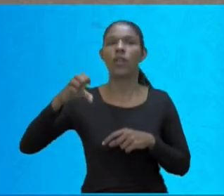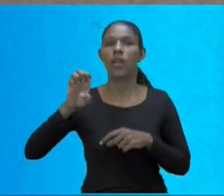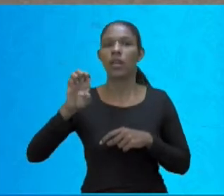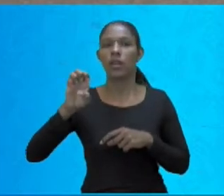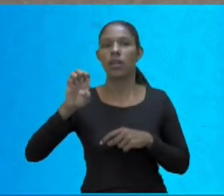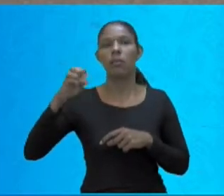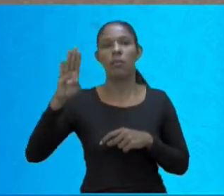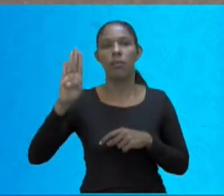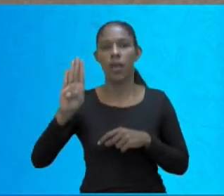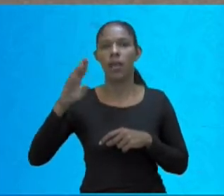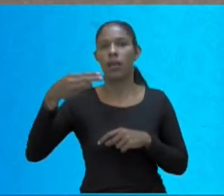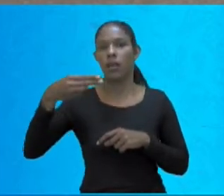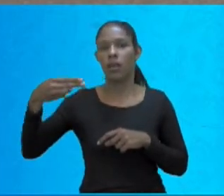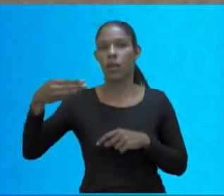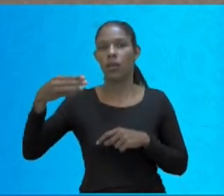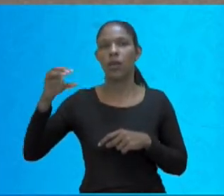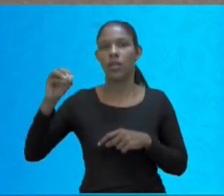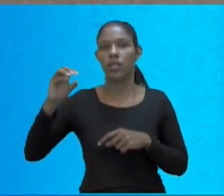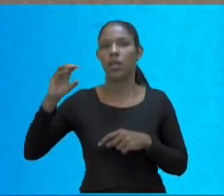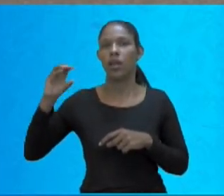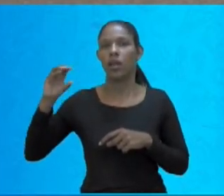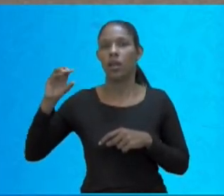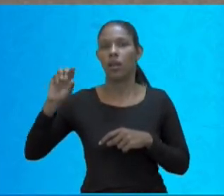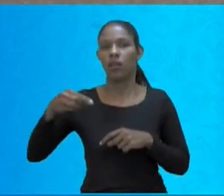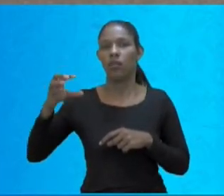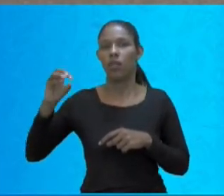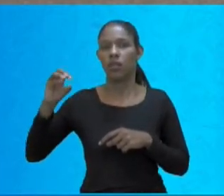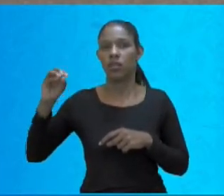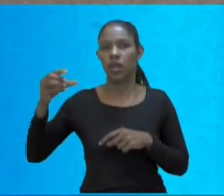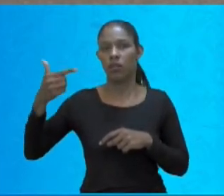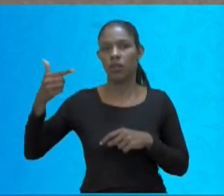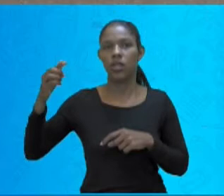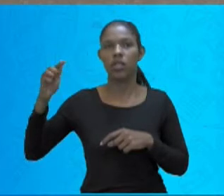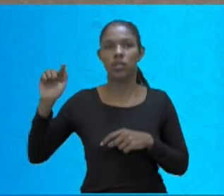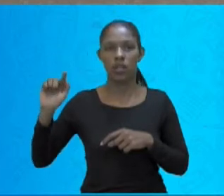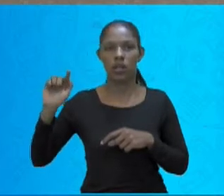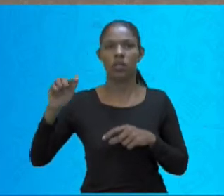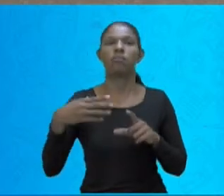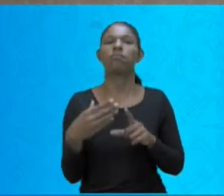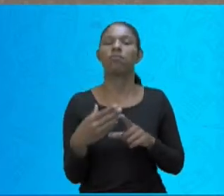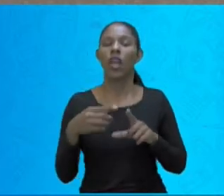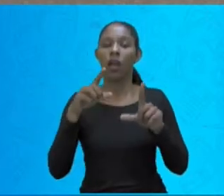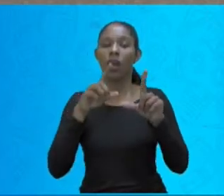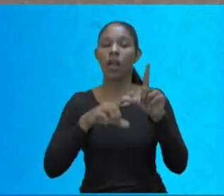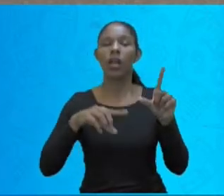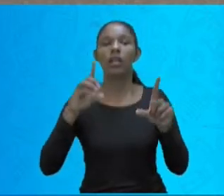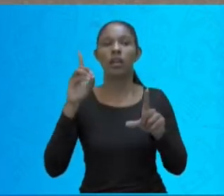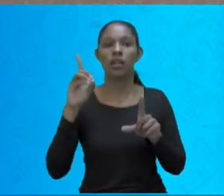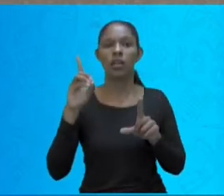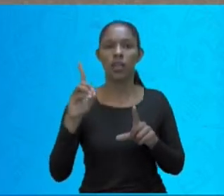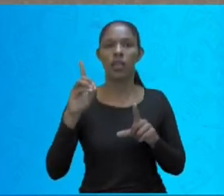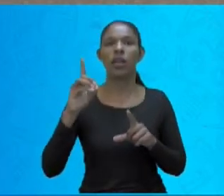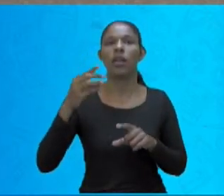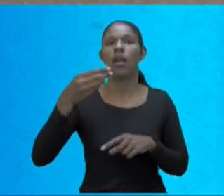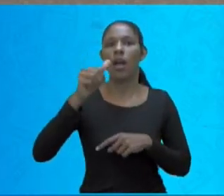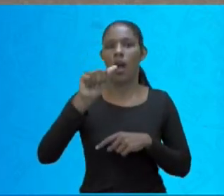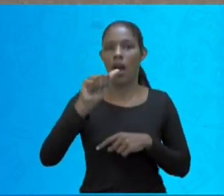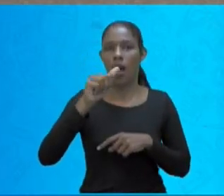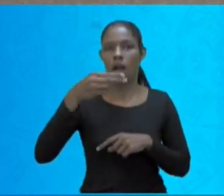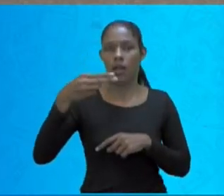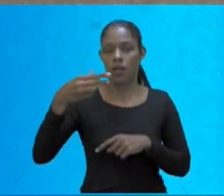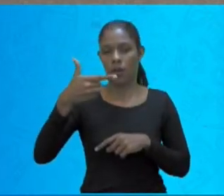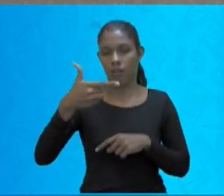0,027. E tenho a letra D, cuja aresta de A está como 29 e a aresta de B 27. Aresta vocês